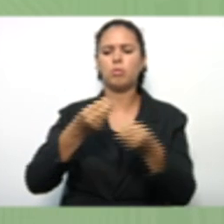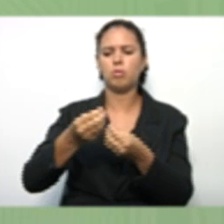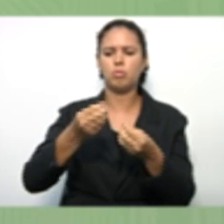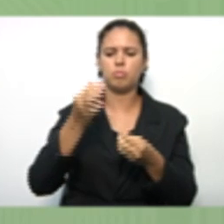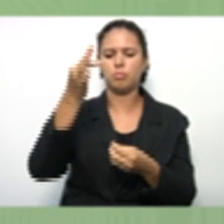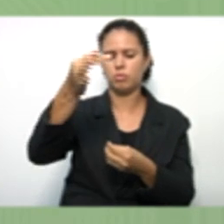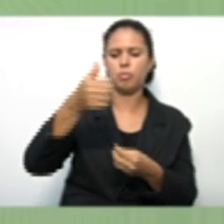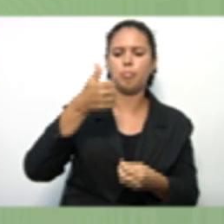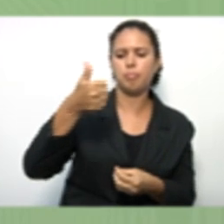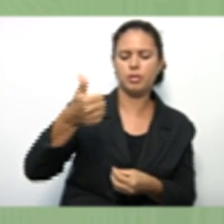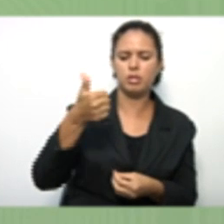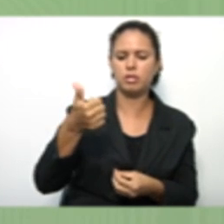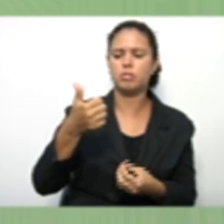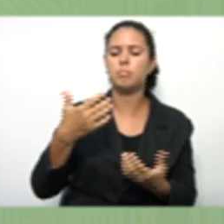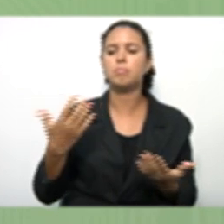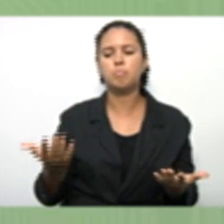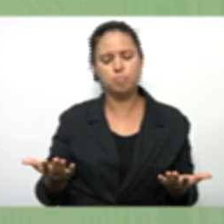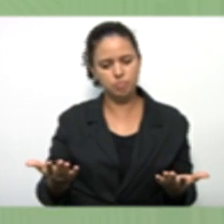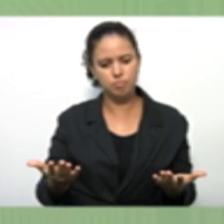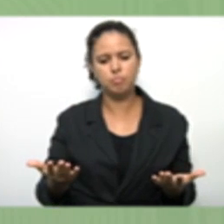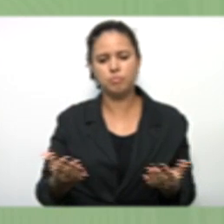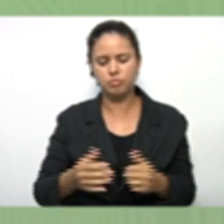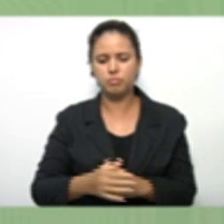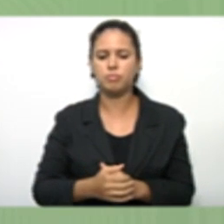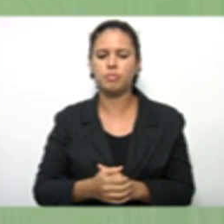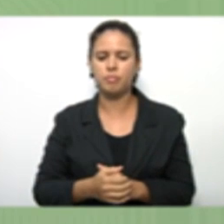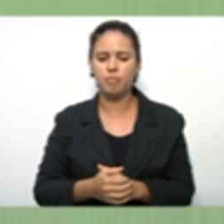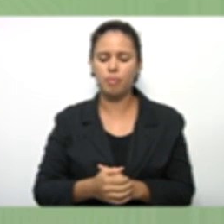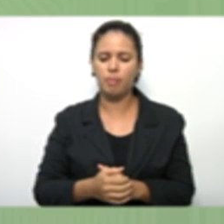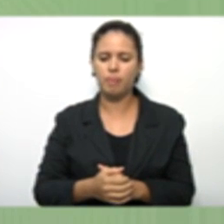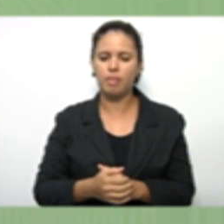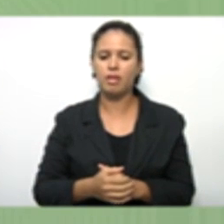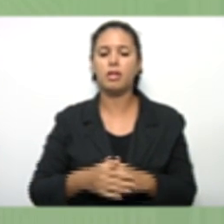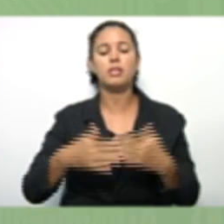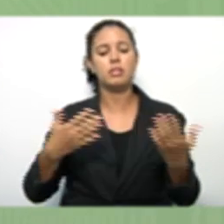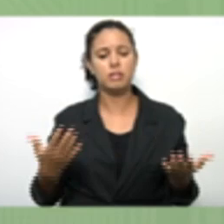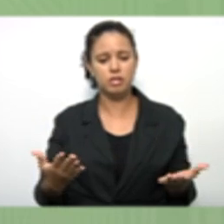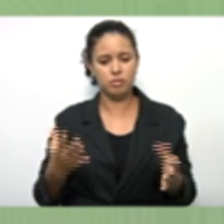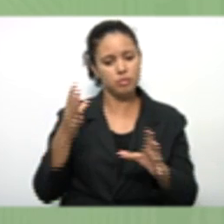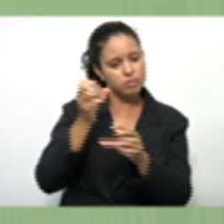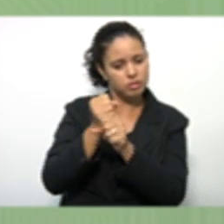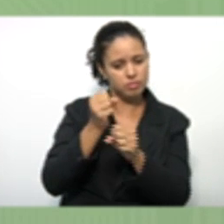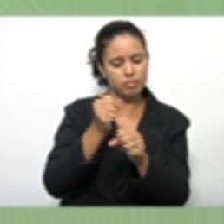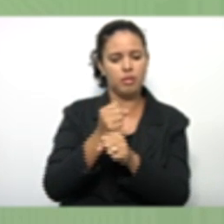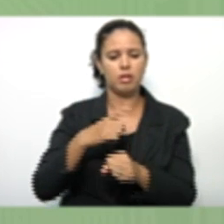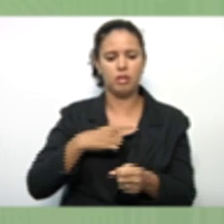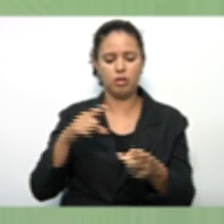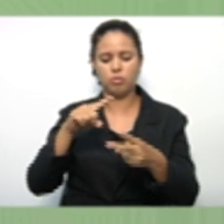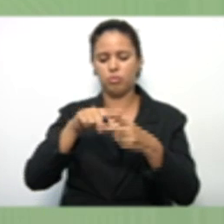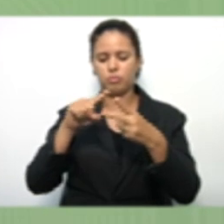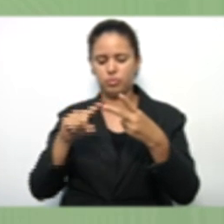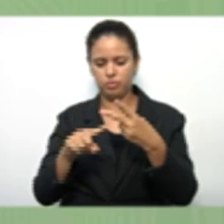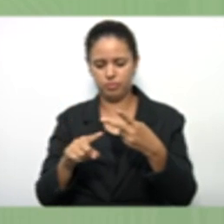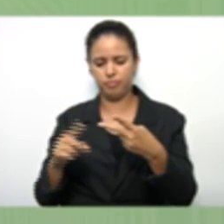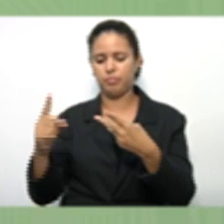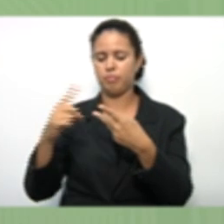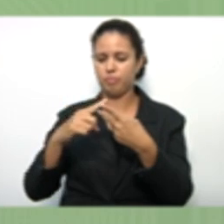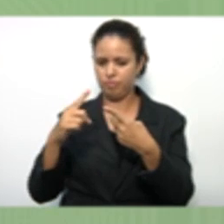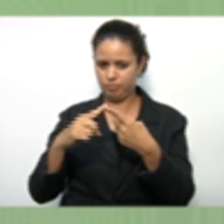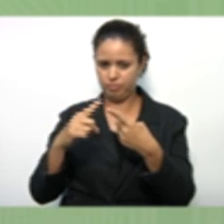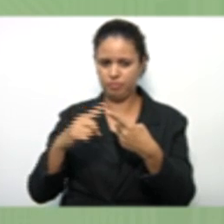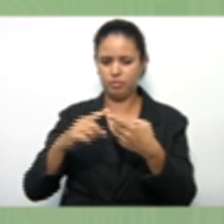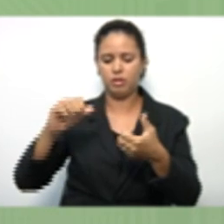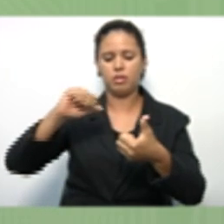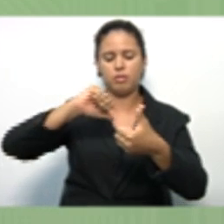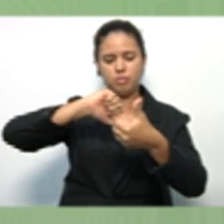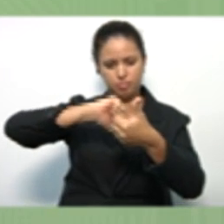Isso, professor Aloy? Exatamente. Mas a contabilidade, né, ela tem duas características, né, professora? Que é o aspecto